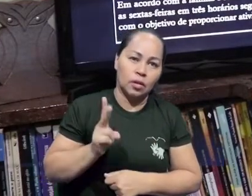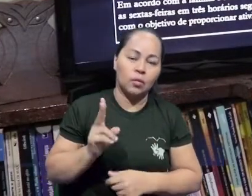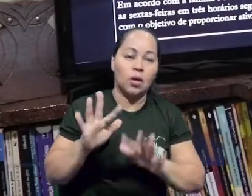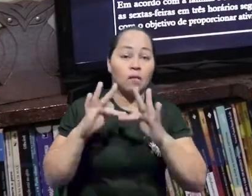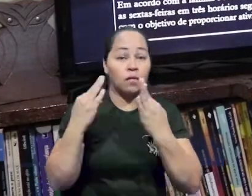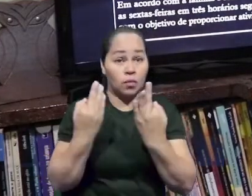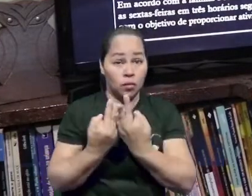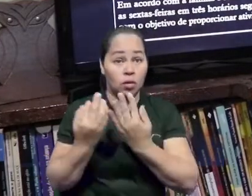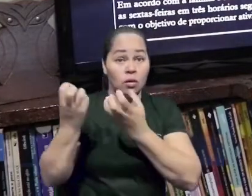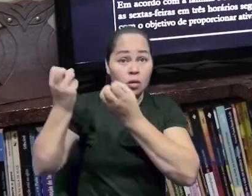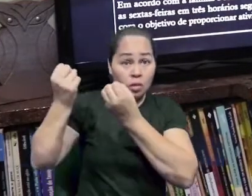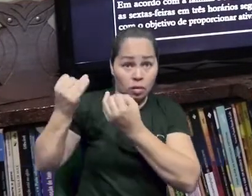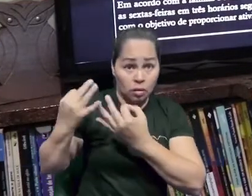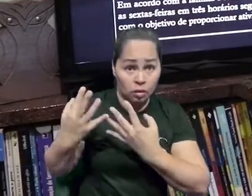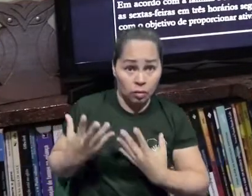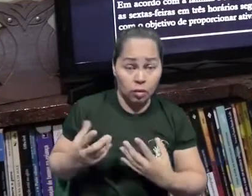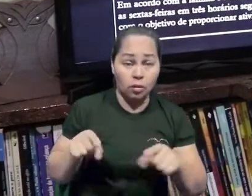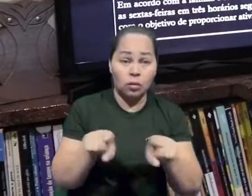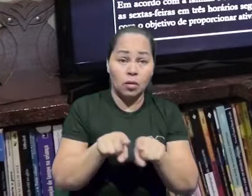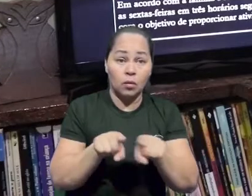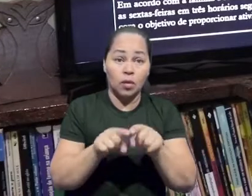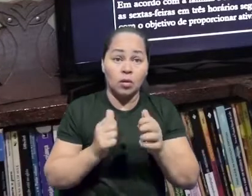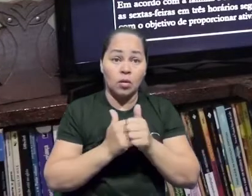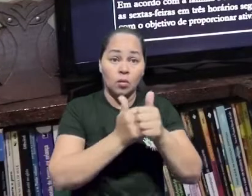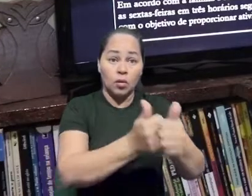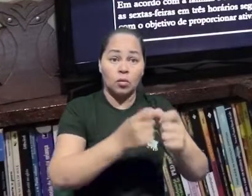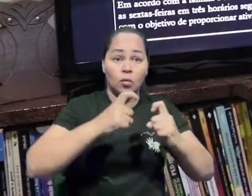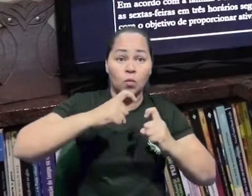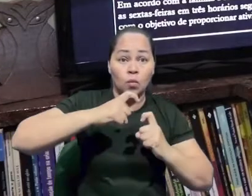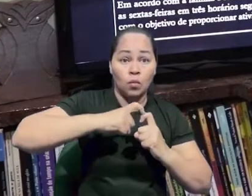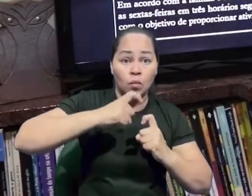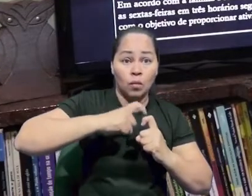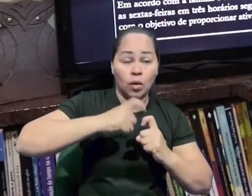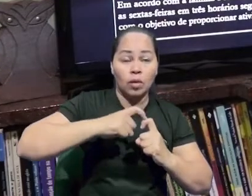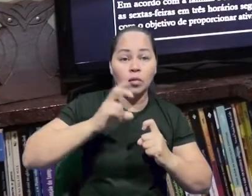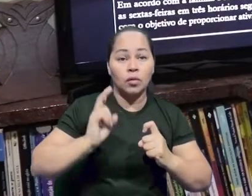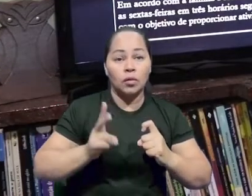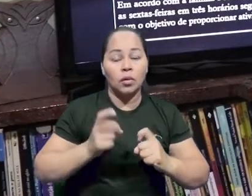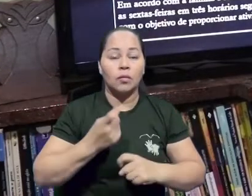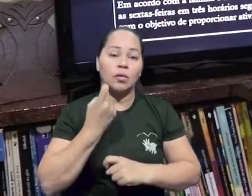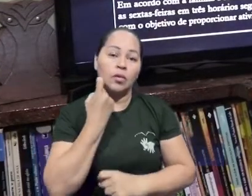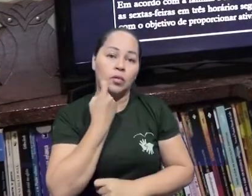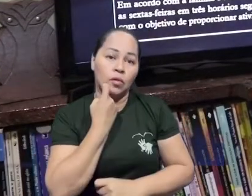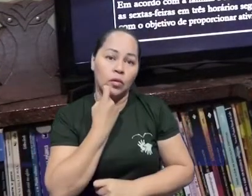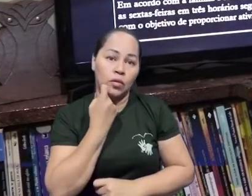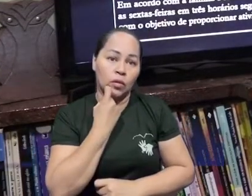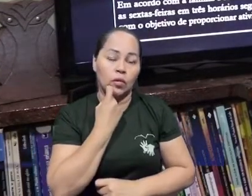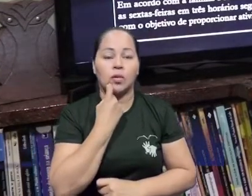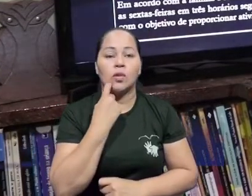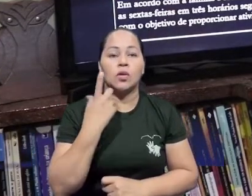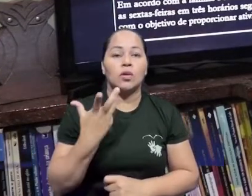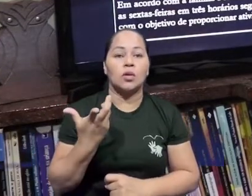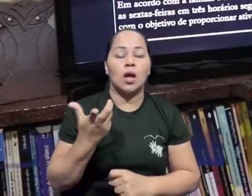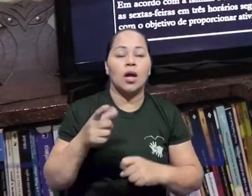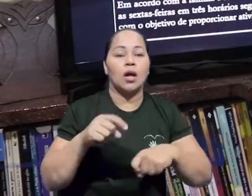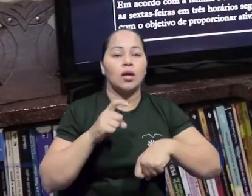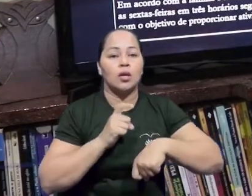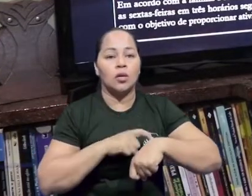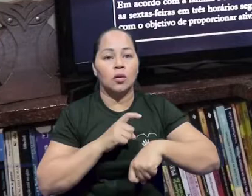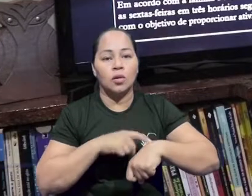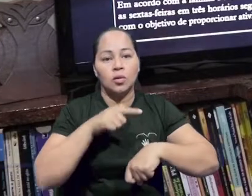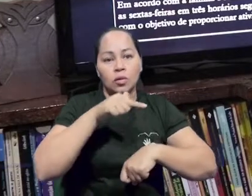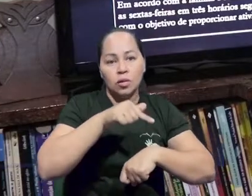Em acordo com a família e seus acompanhamentos médicos, o atendimento será realizado às sextas-feiras em 3 horários